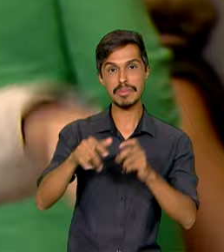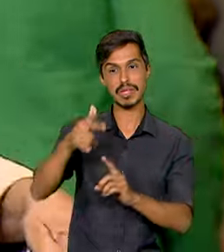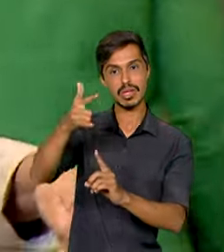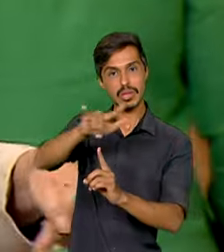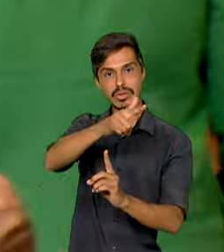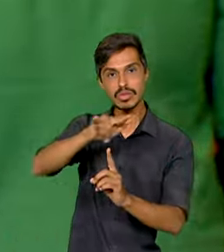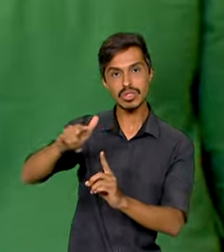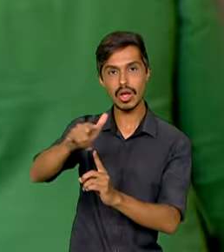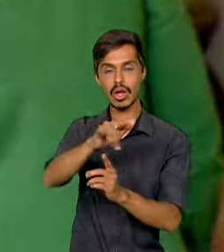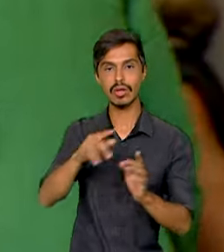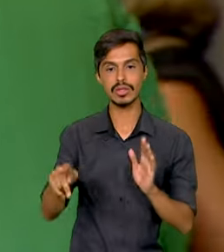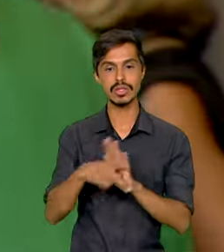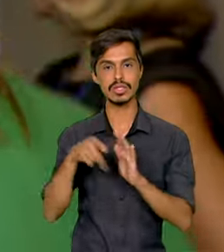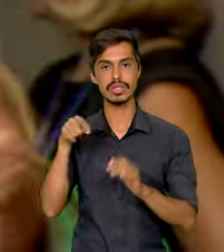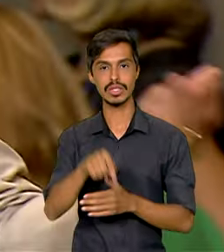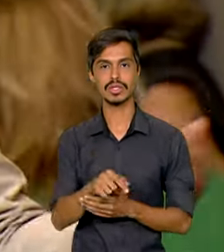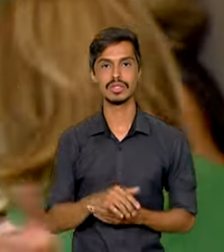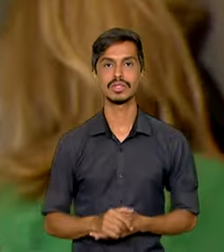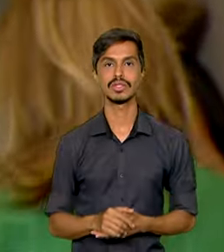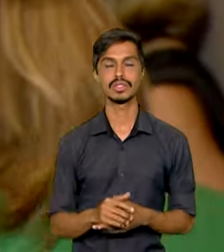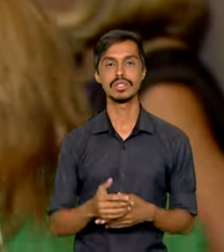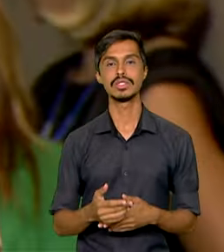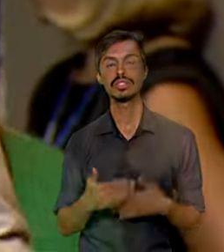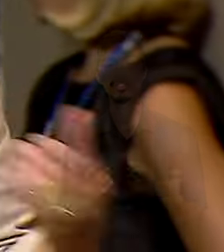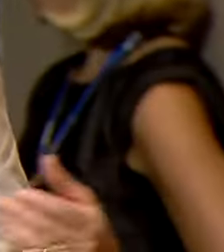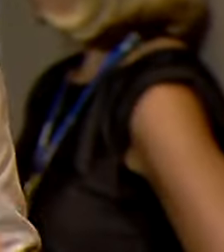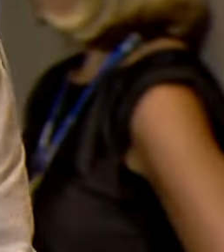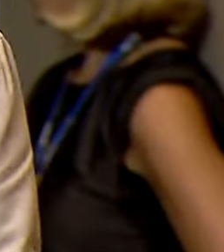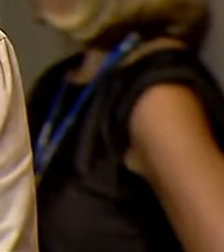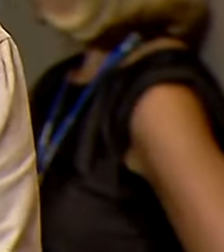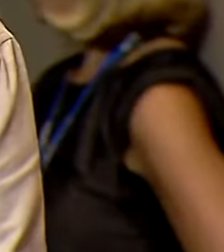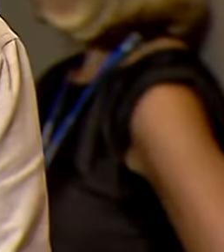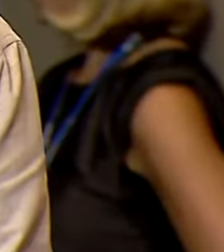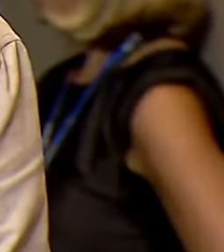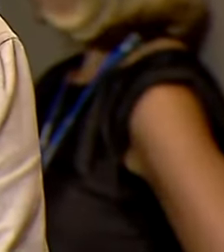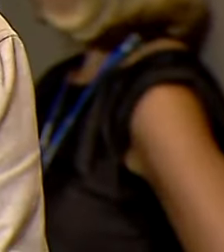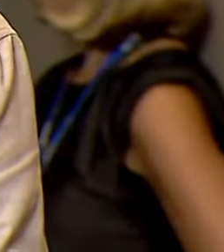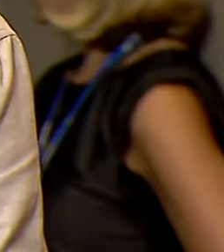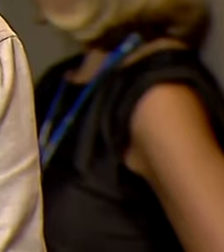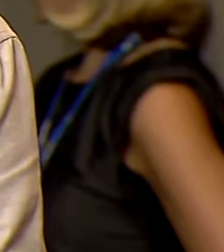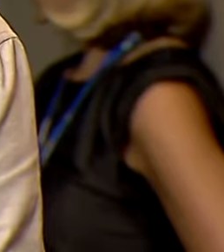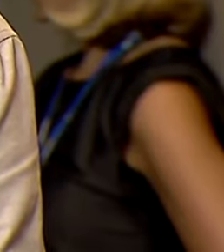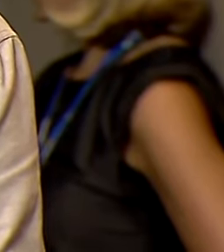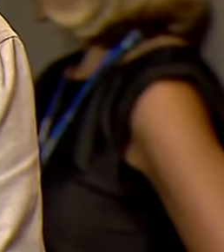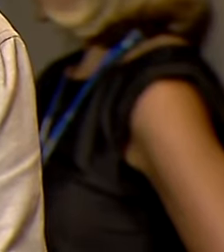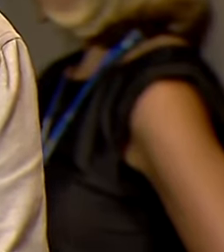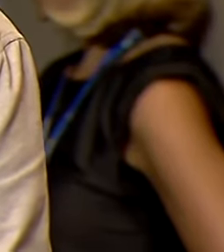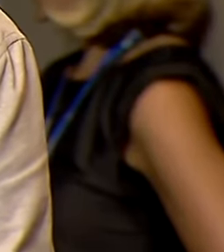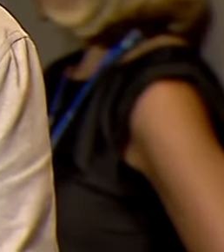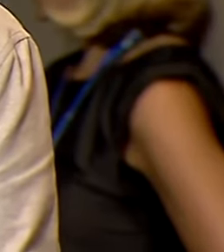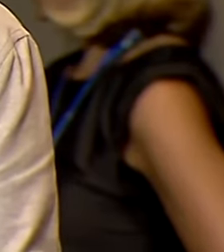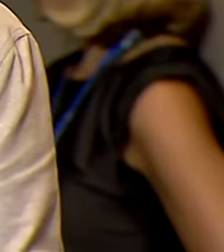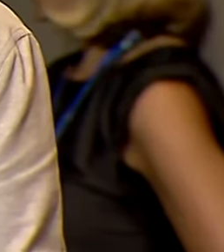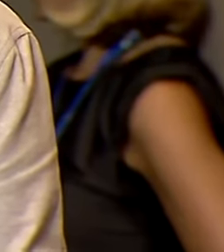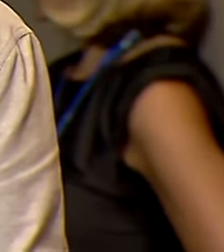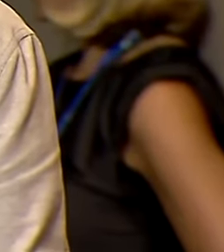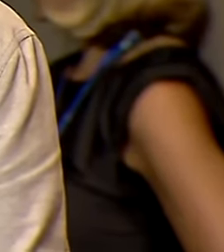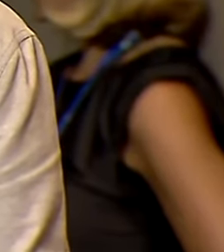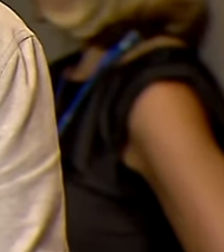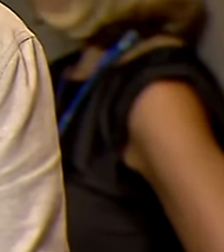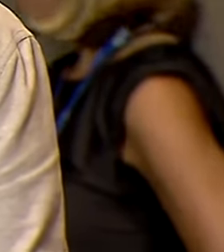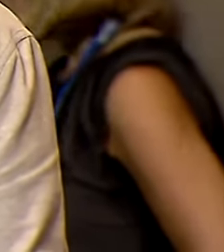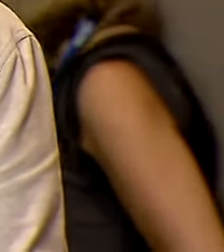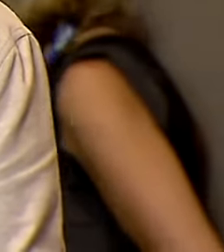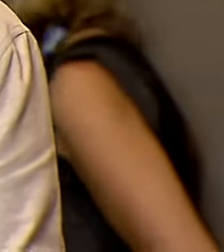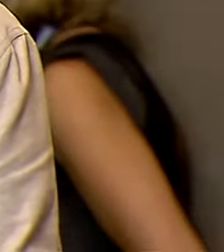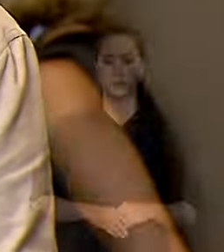da manipulação utilizada a ponto dele ter sido preso nos Estados Unidos, mas o Trump